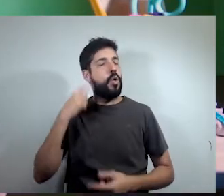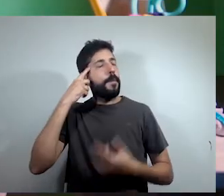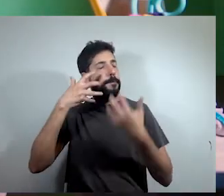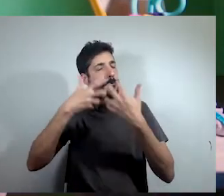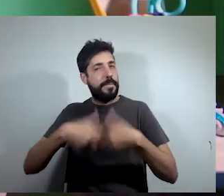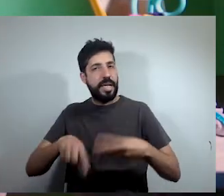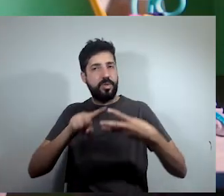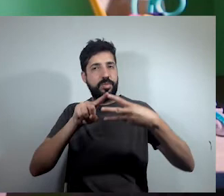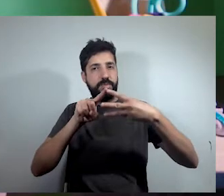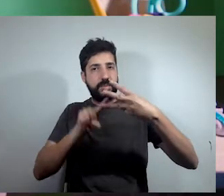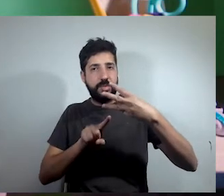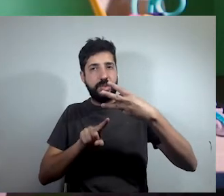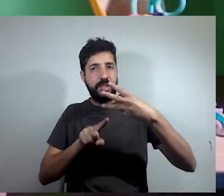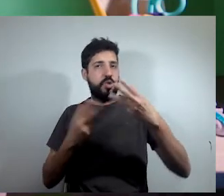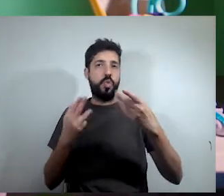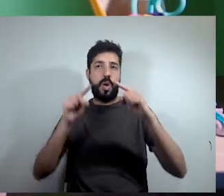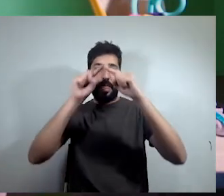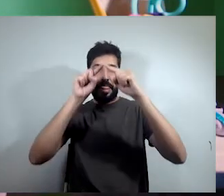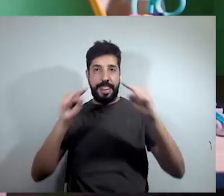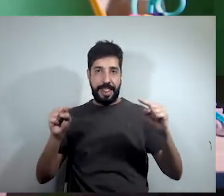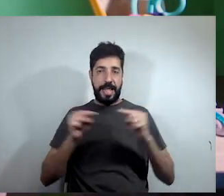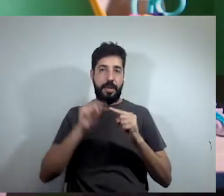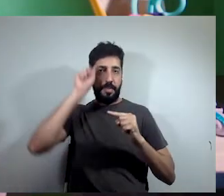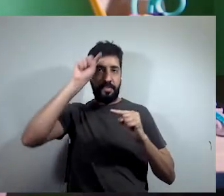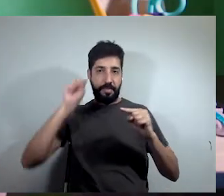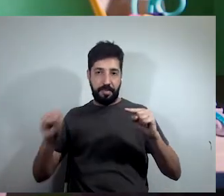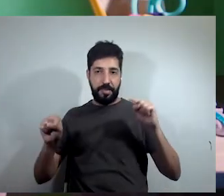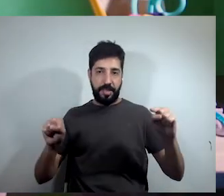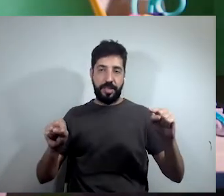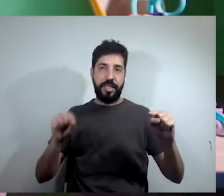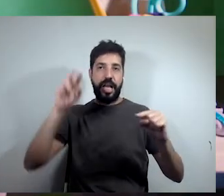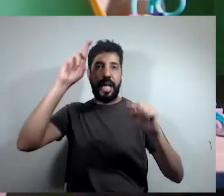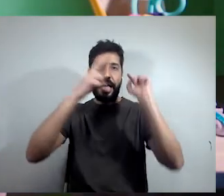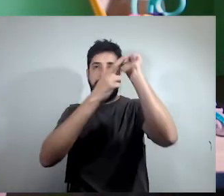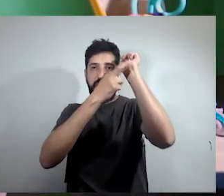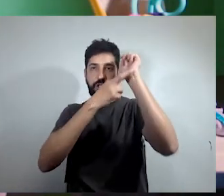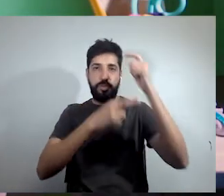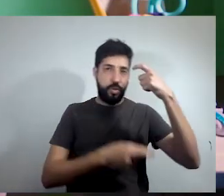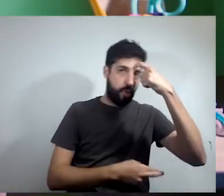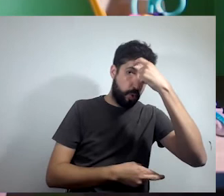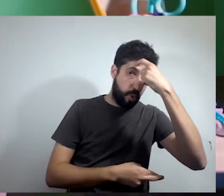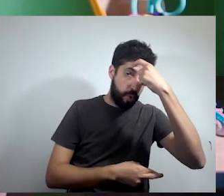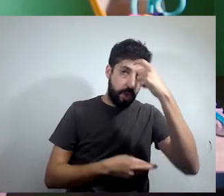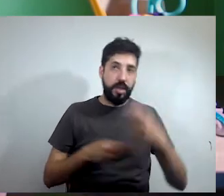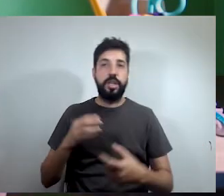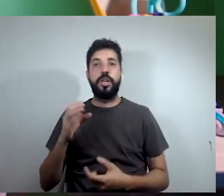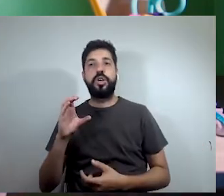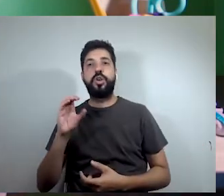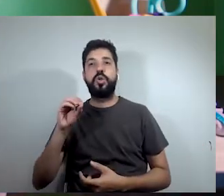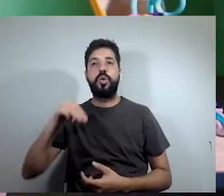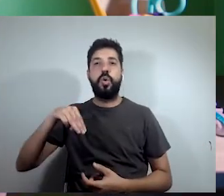coisas assim, um triângulo. Eu penso ritmo, consciência e compensação